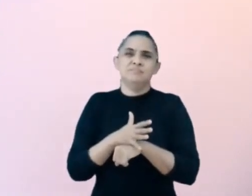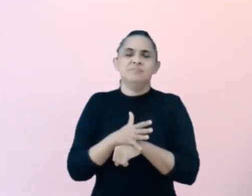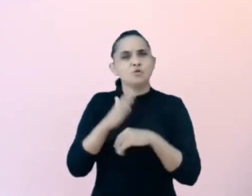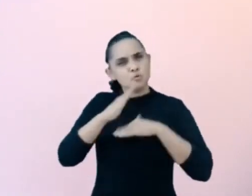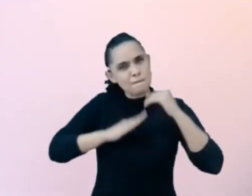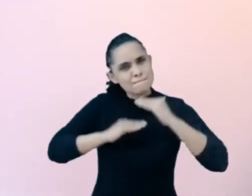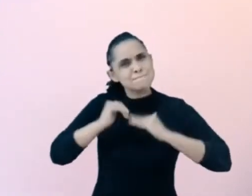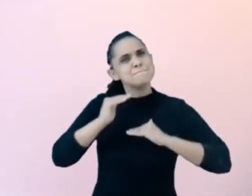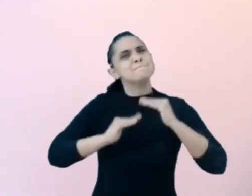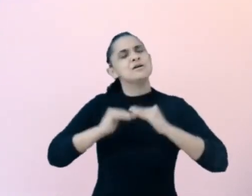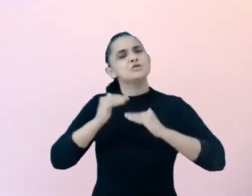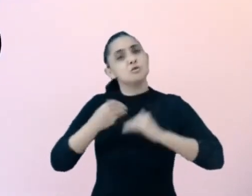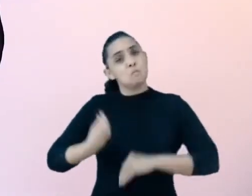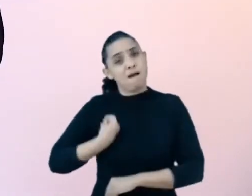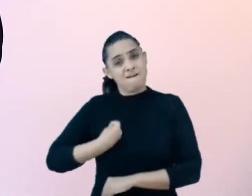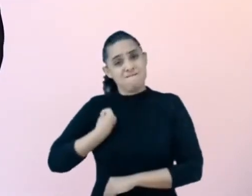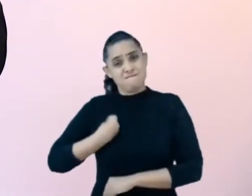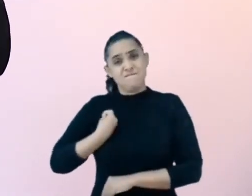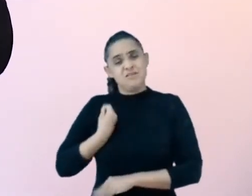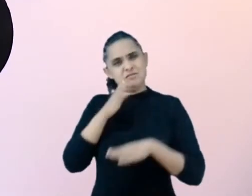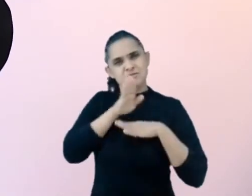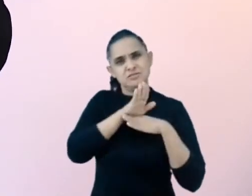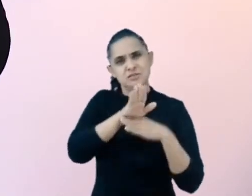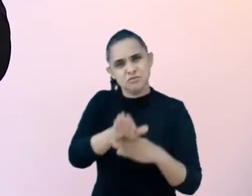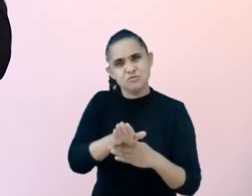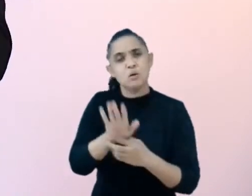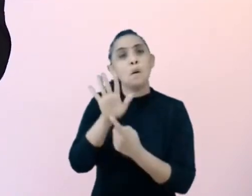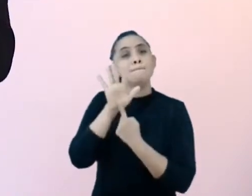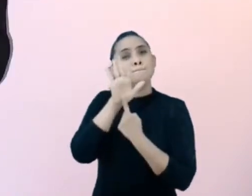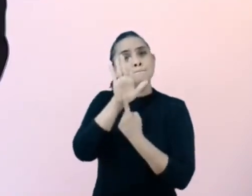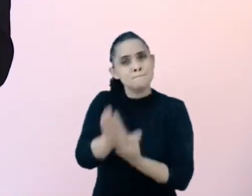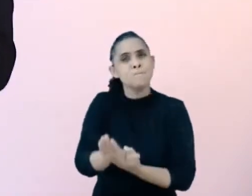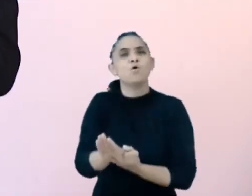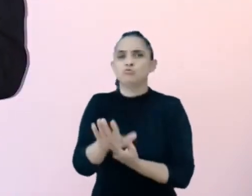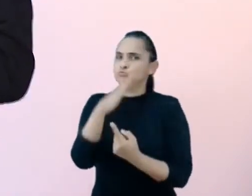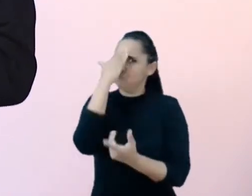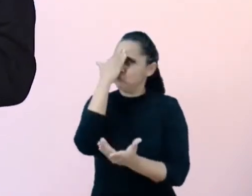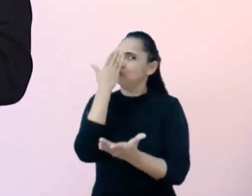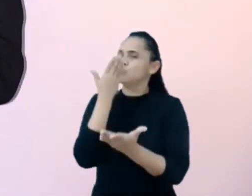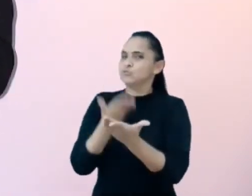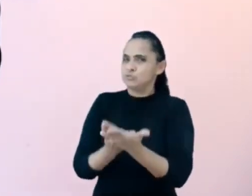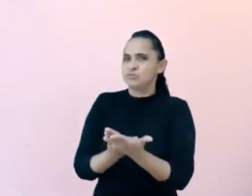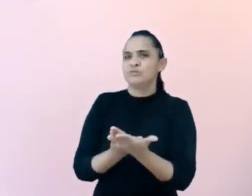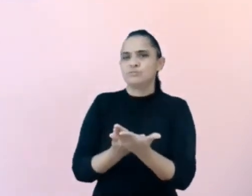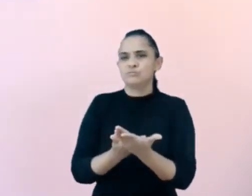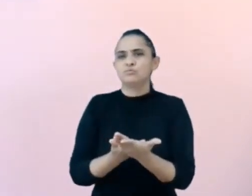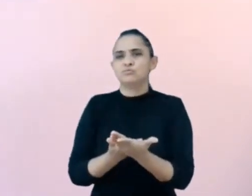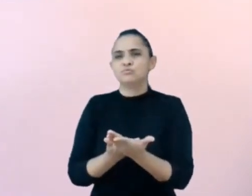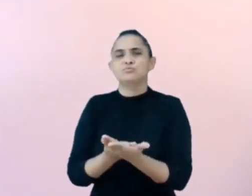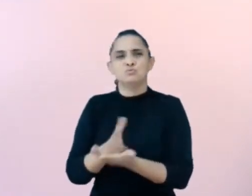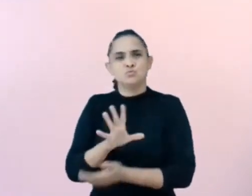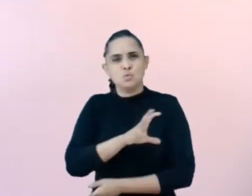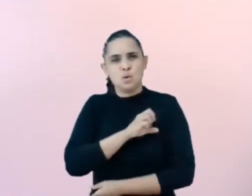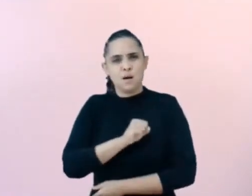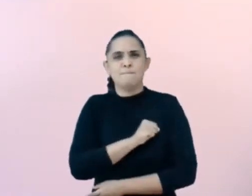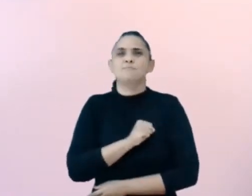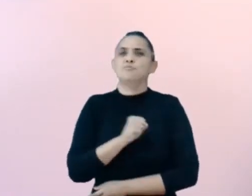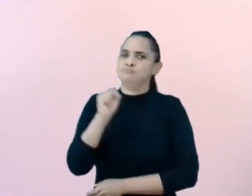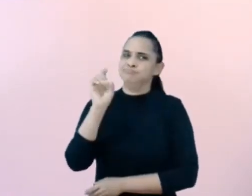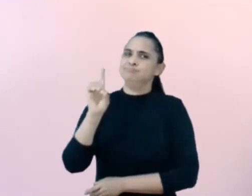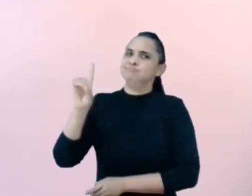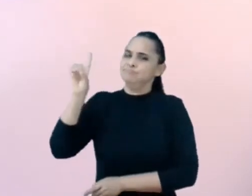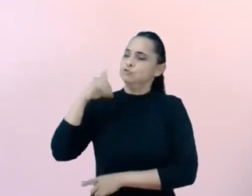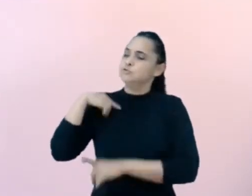praticamos, nós demonstramos que realmente cremos naquilo em que nós estamos vivendo.